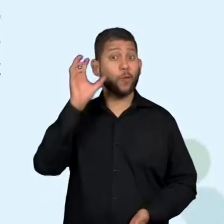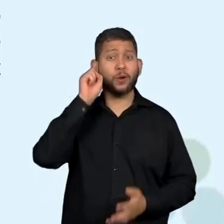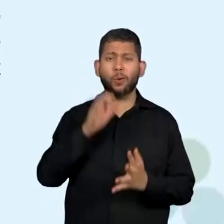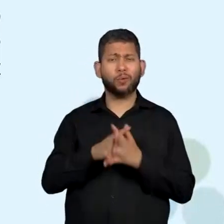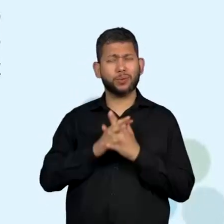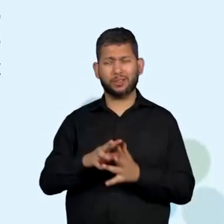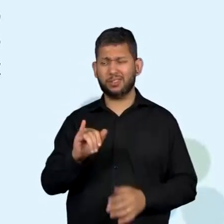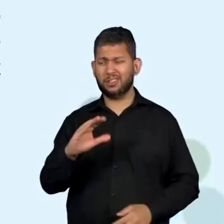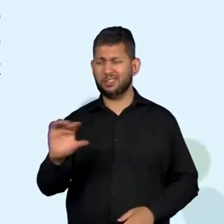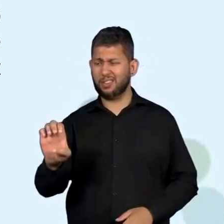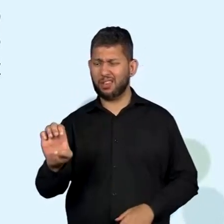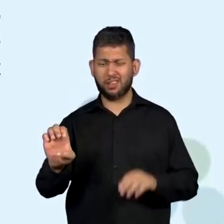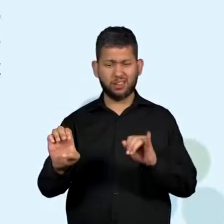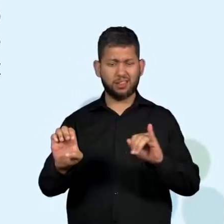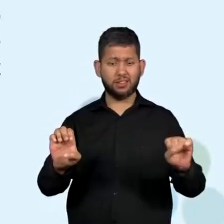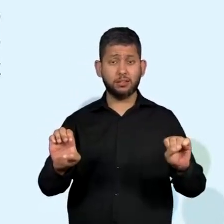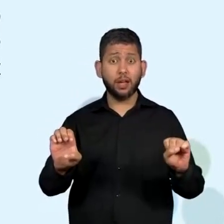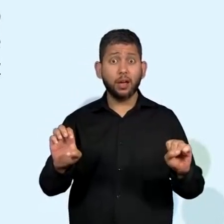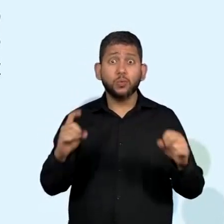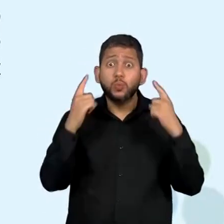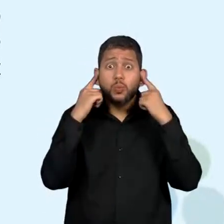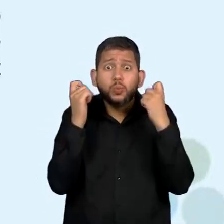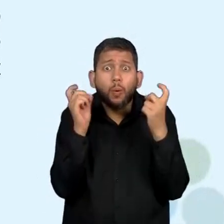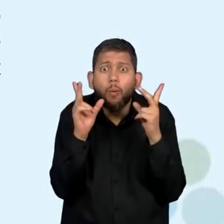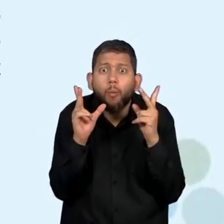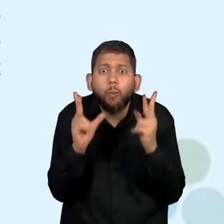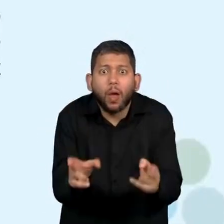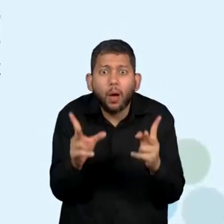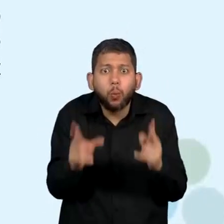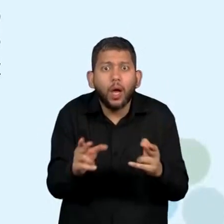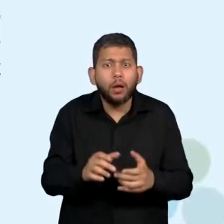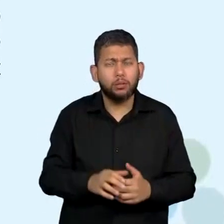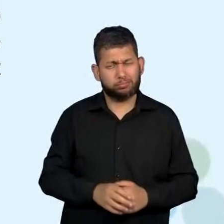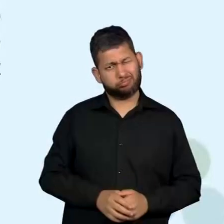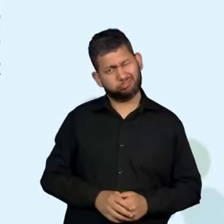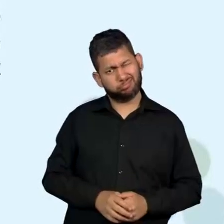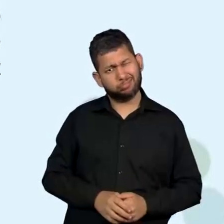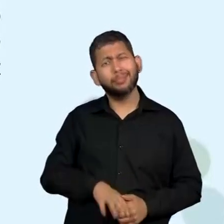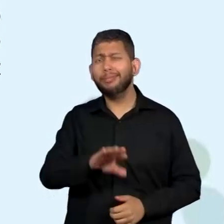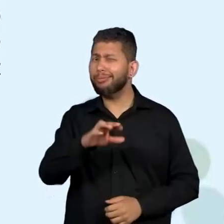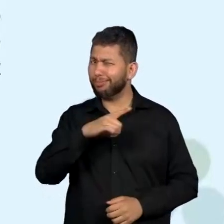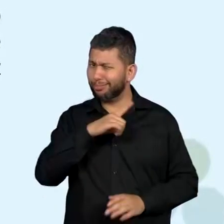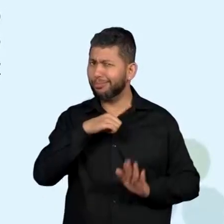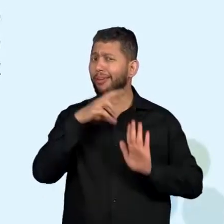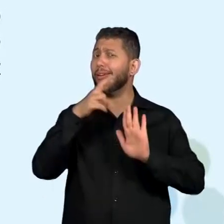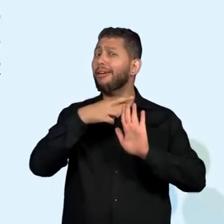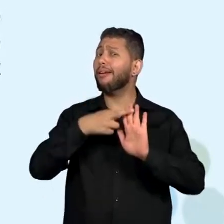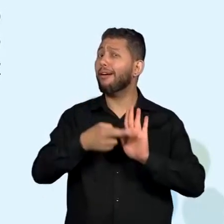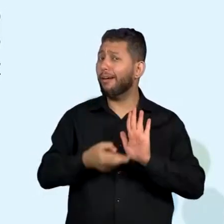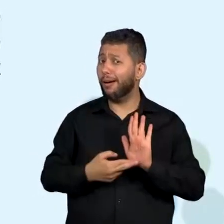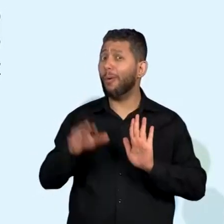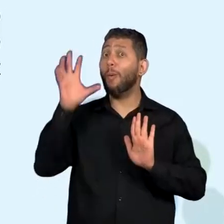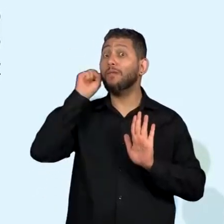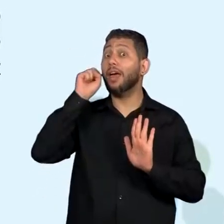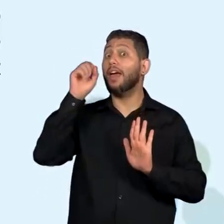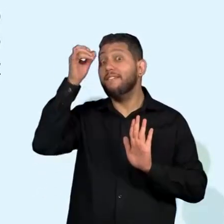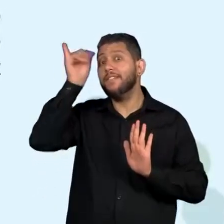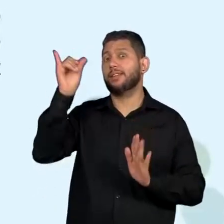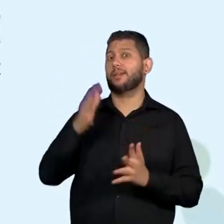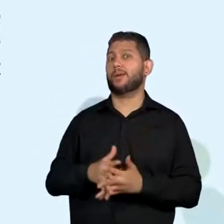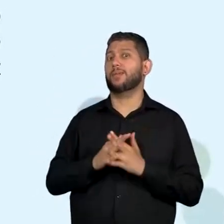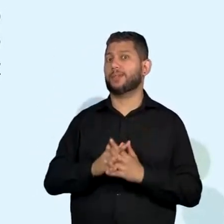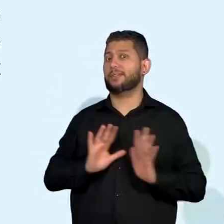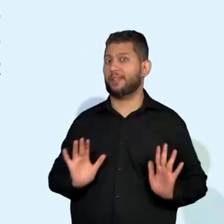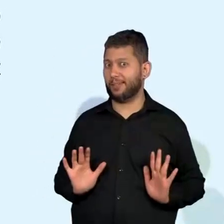ISSE. Como saber? Existem regras? Quais? É isso o